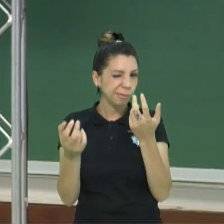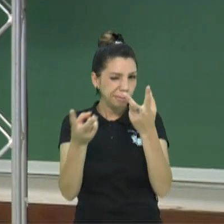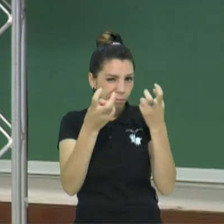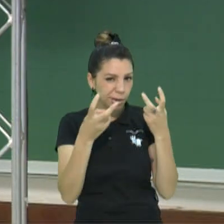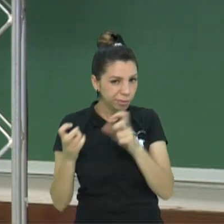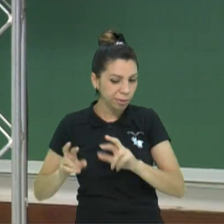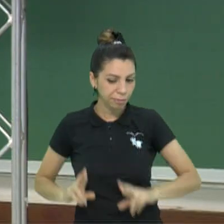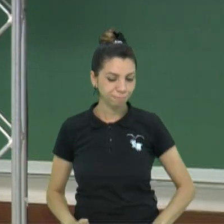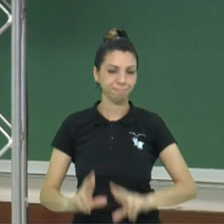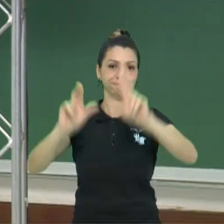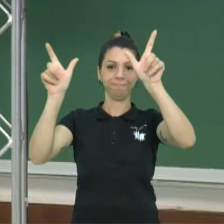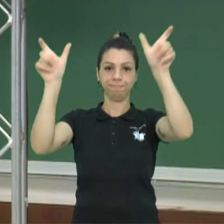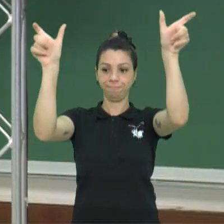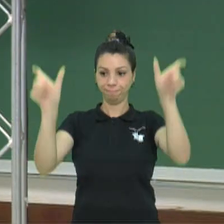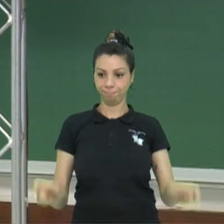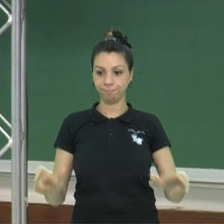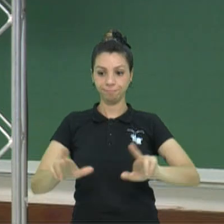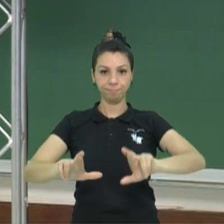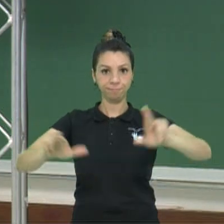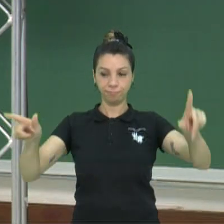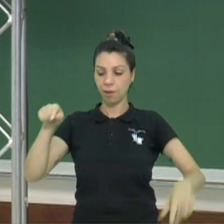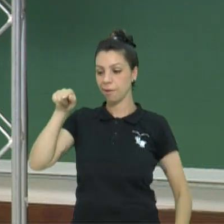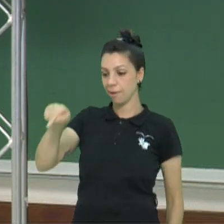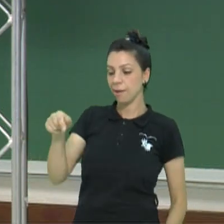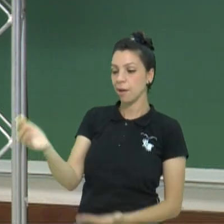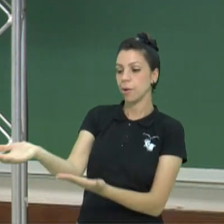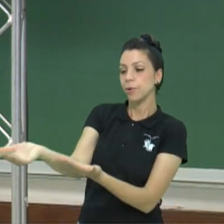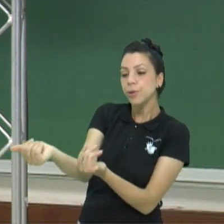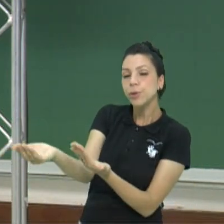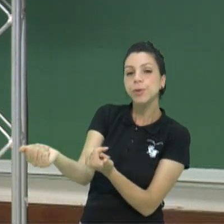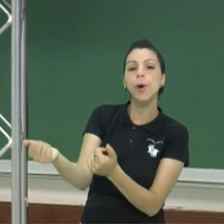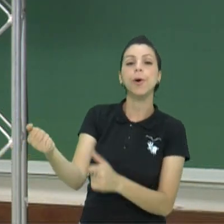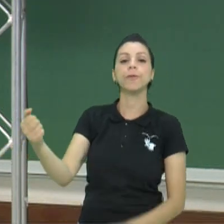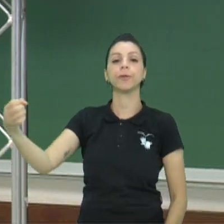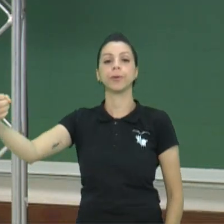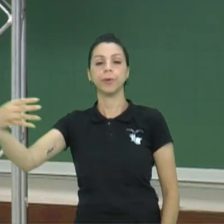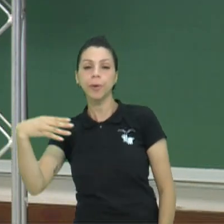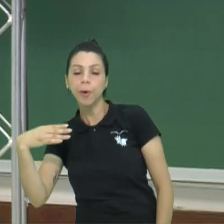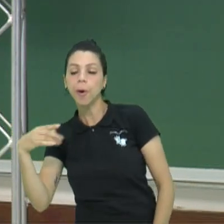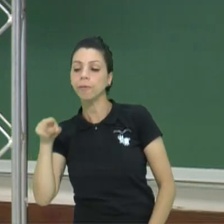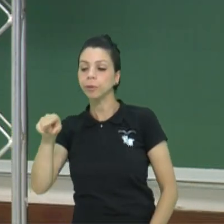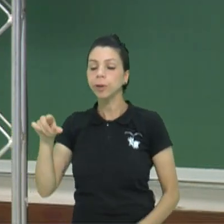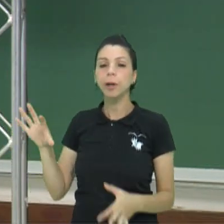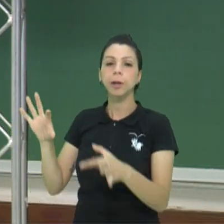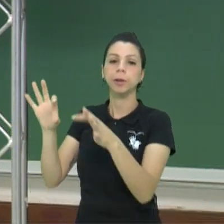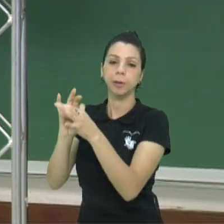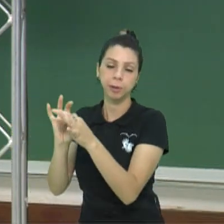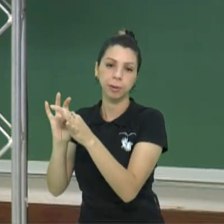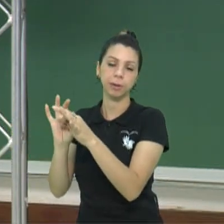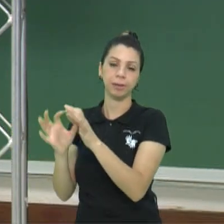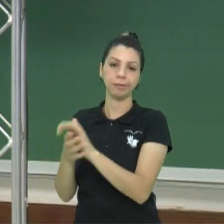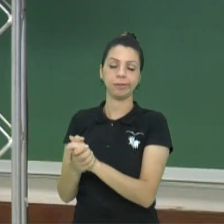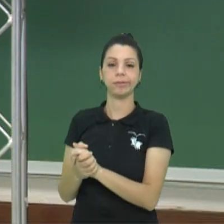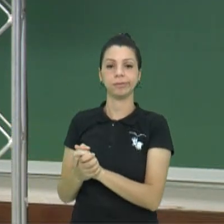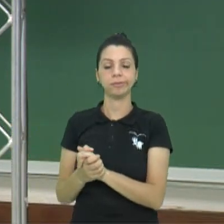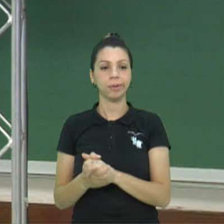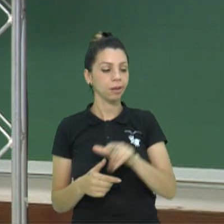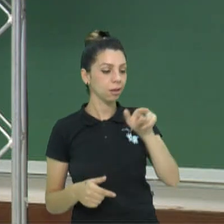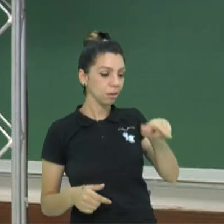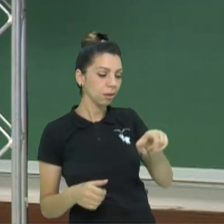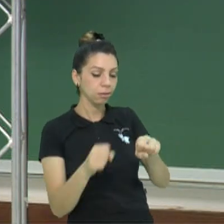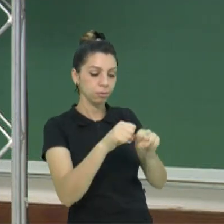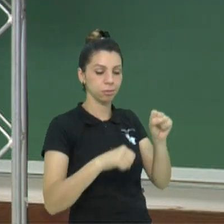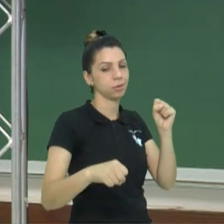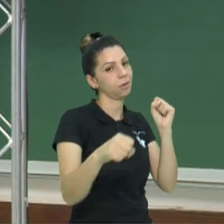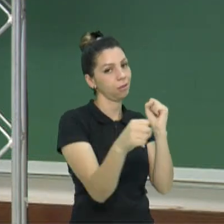muito diferentes da ideia modernizadora, mais ligada ao neoliberalismo do Collor, essa ideia é mais ligada ao